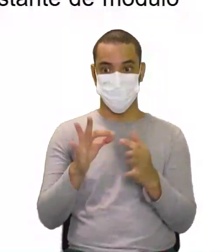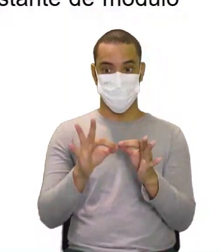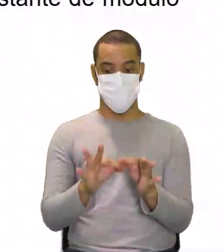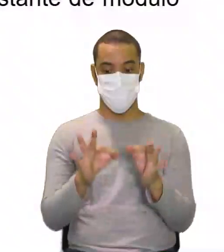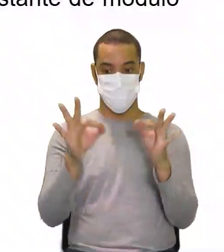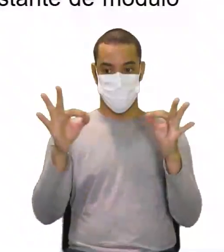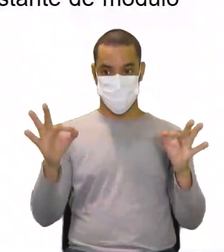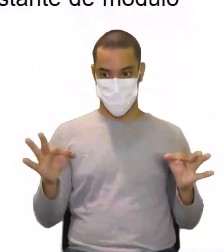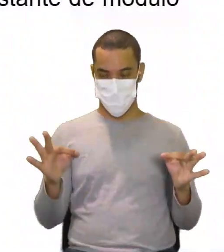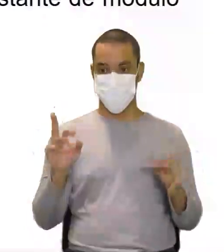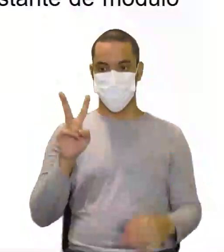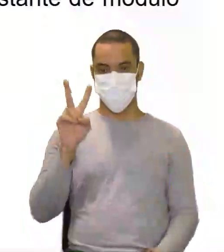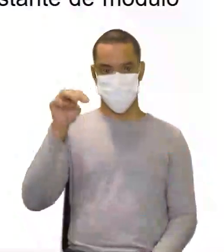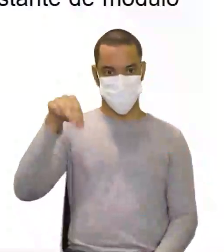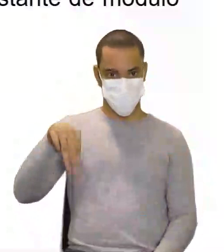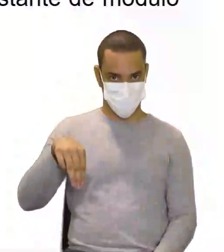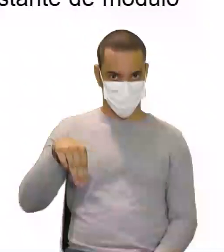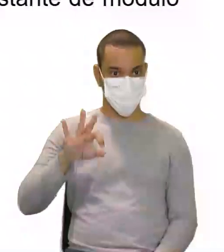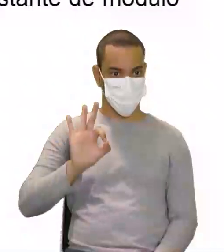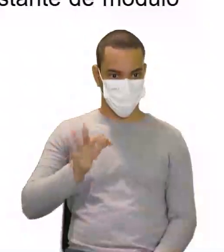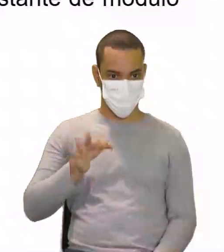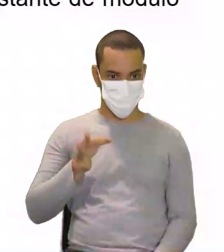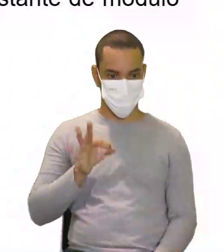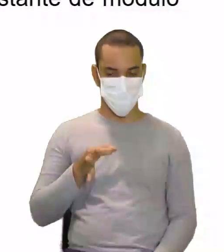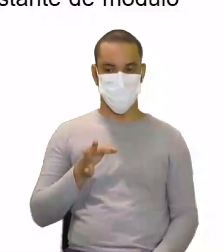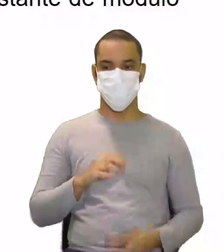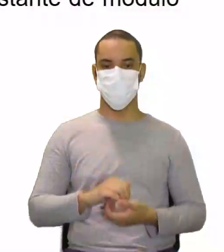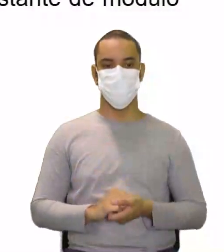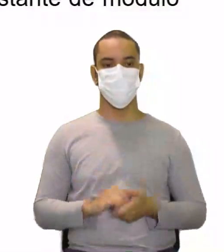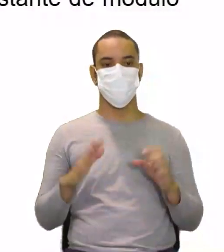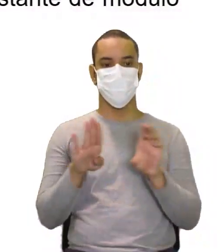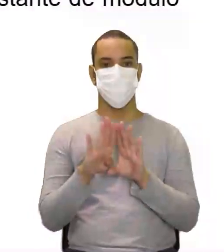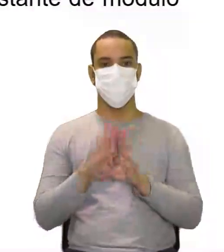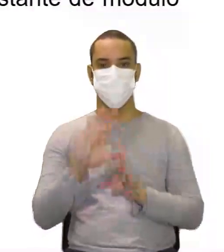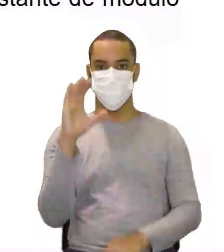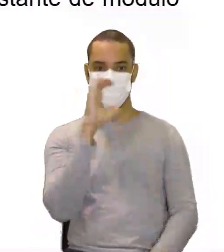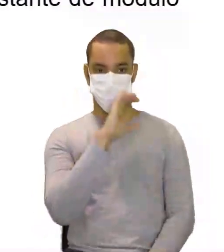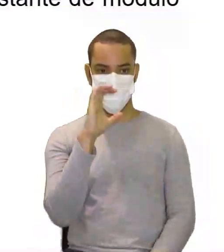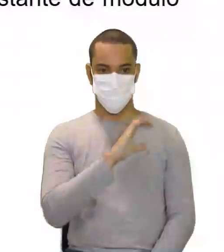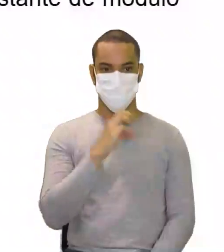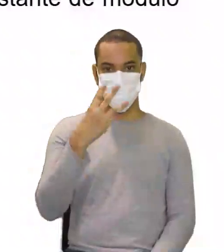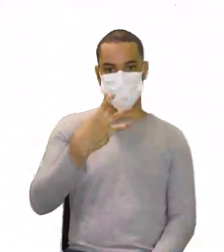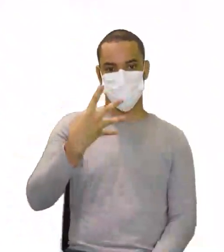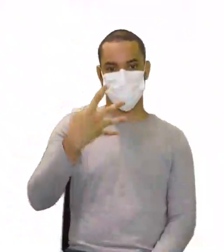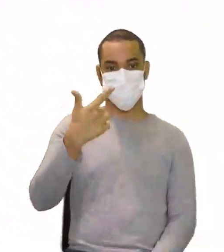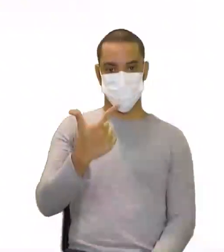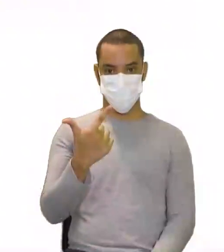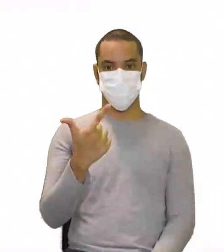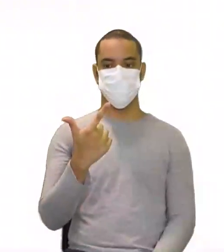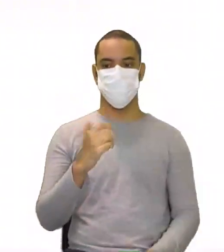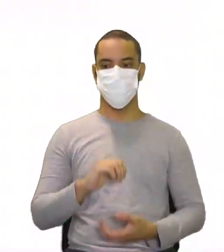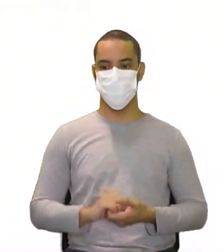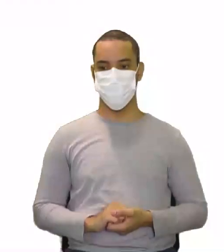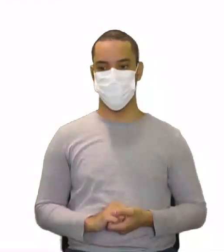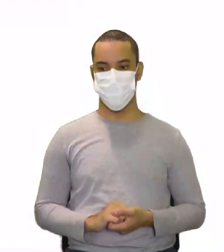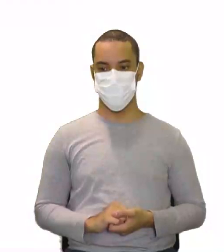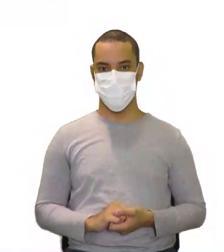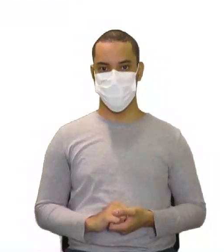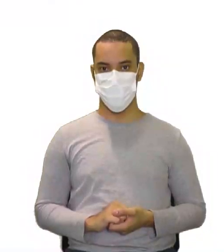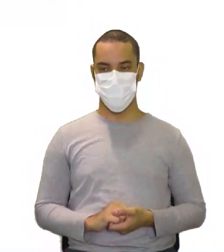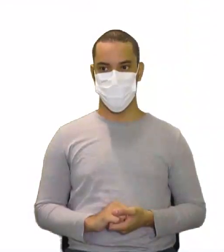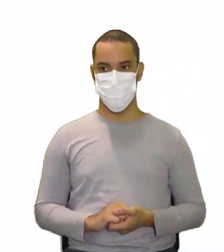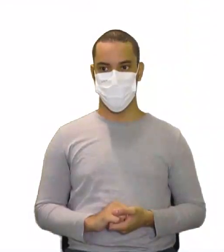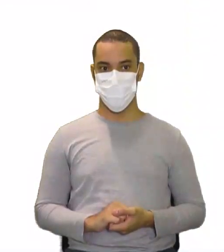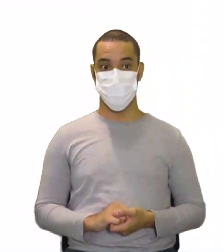da barra, né? Considera uma barra com esse tamanho de comprimento e a velocidade 342 km por hora.